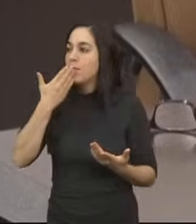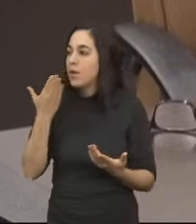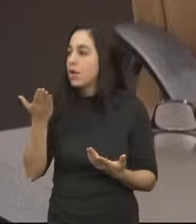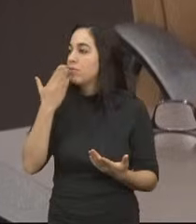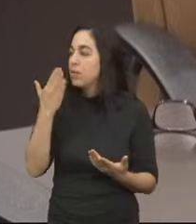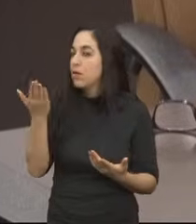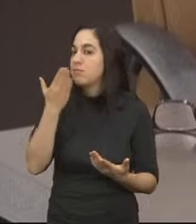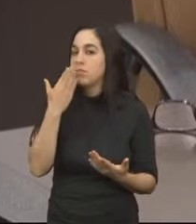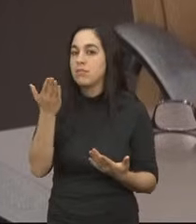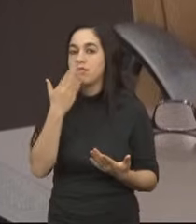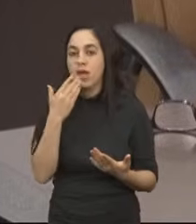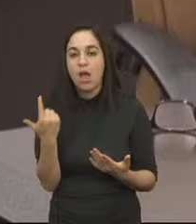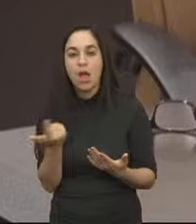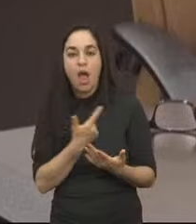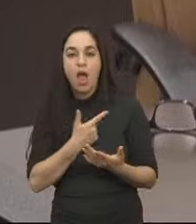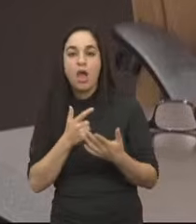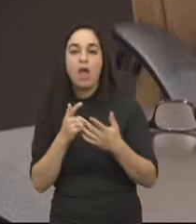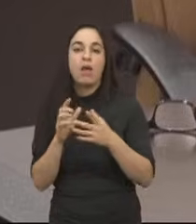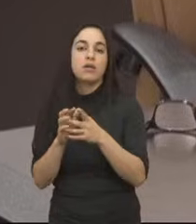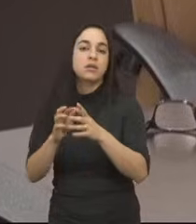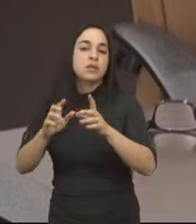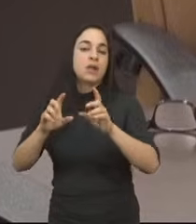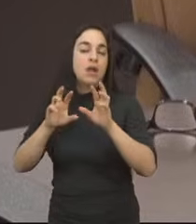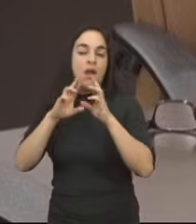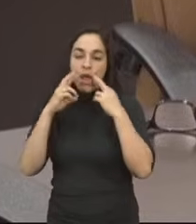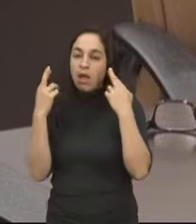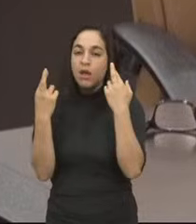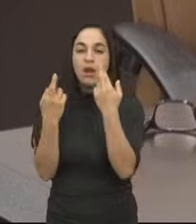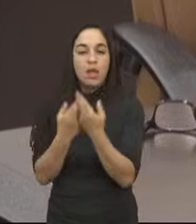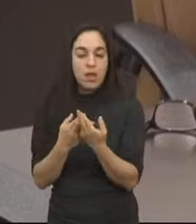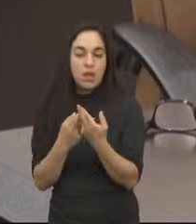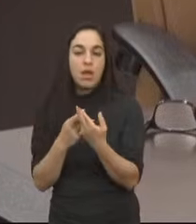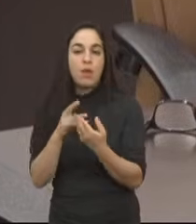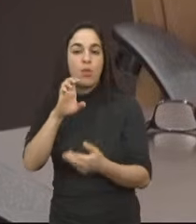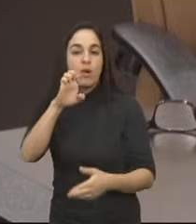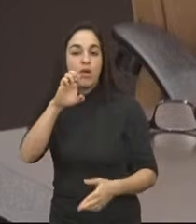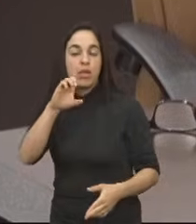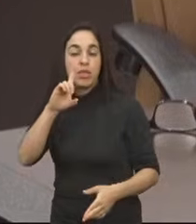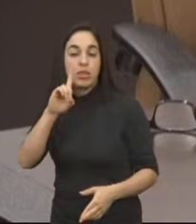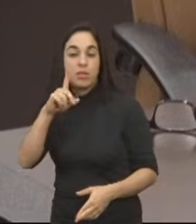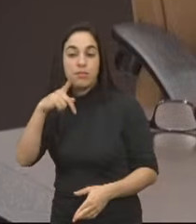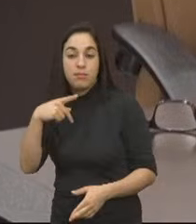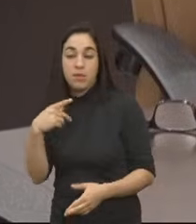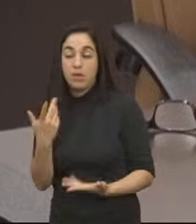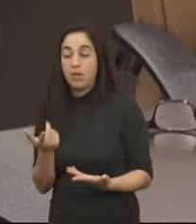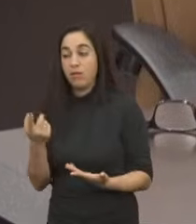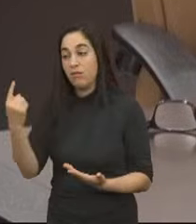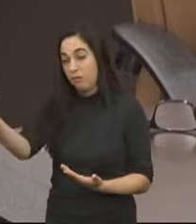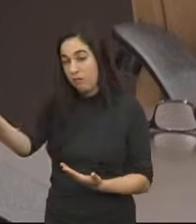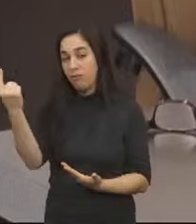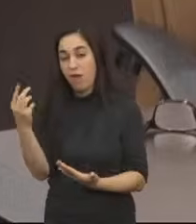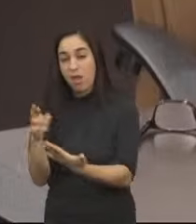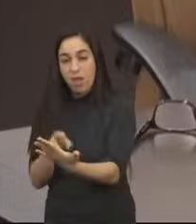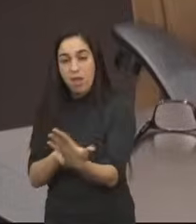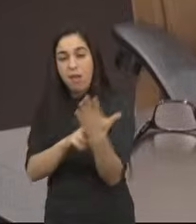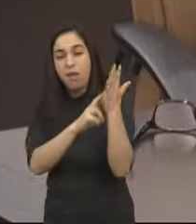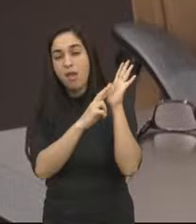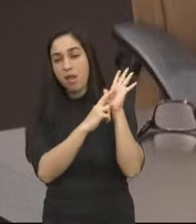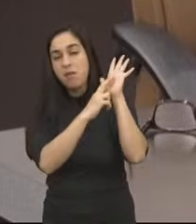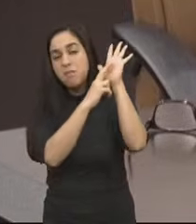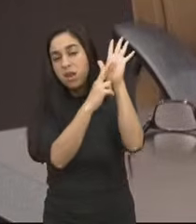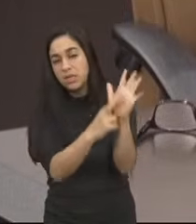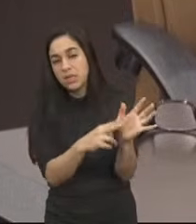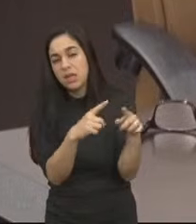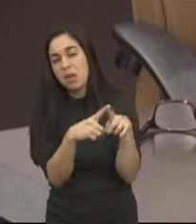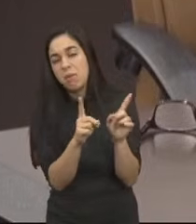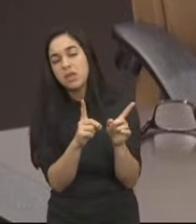faz audiência pública com a Bandeirante, eles mandam algumas pessoas aí que, infelizmente, na minha concepção, vêm aqui, mas não acabam não resolvendo